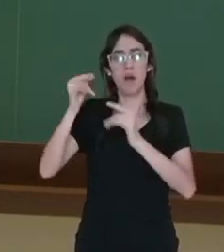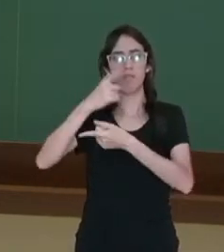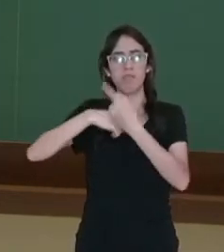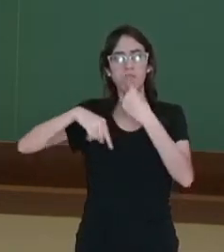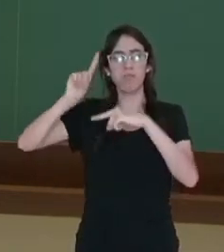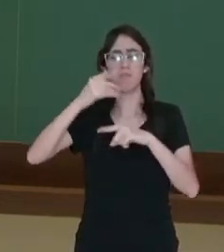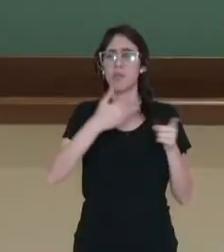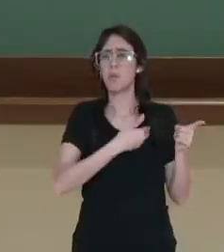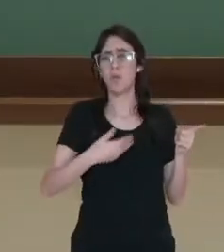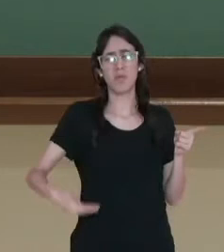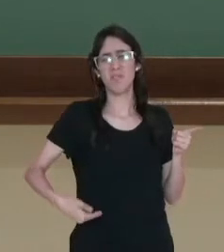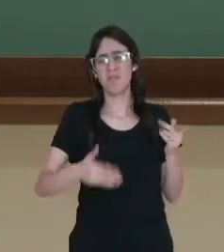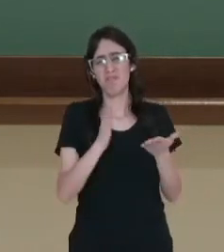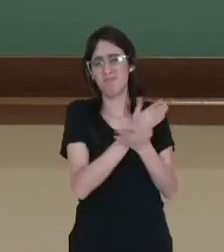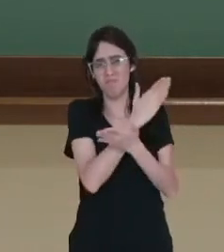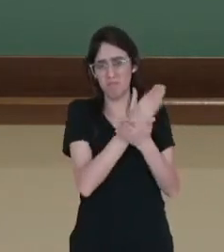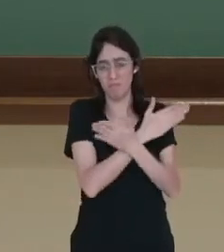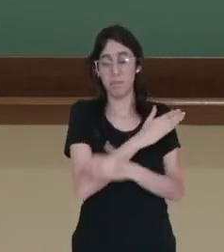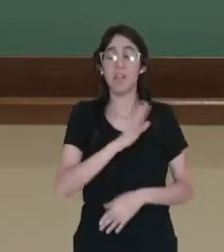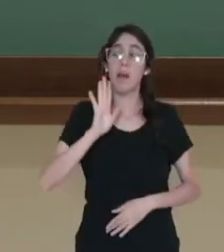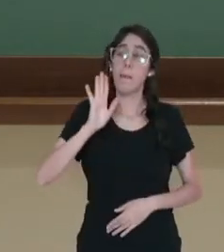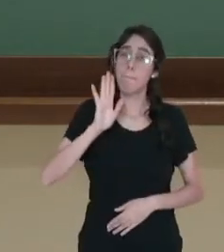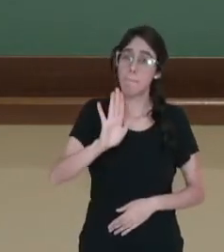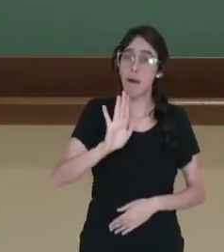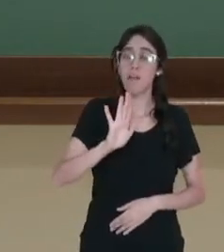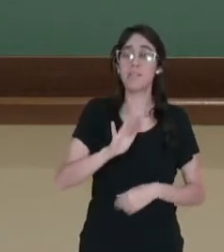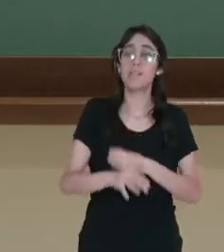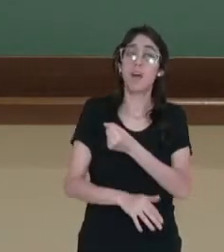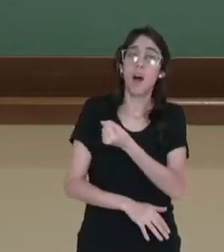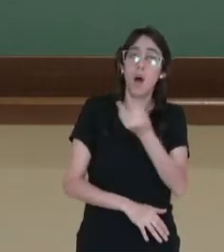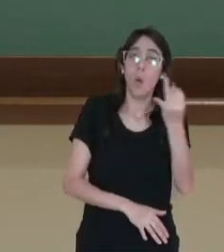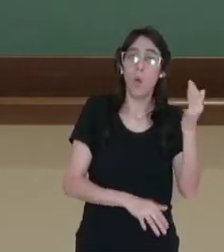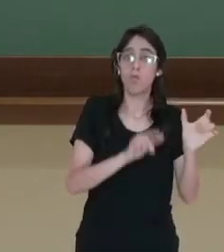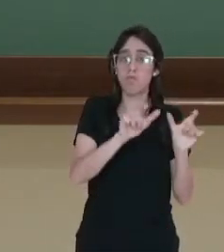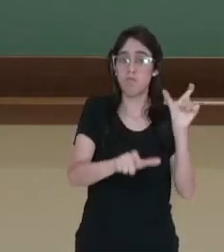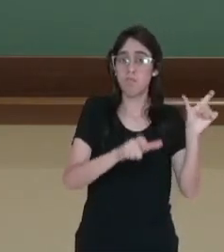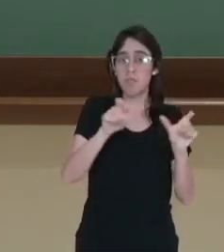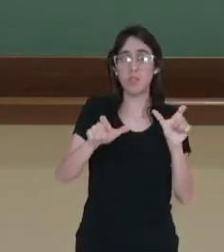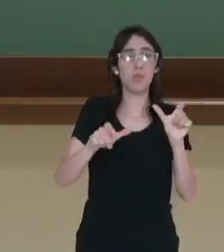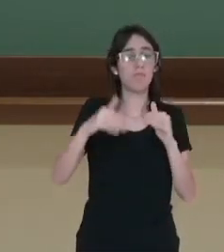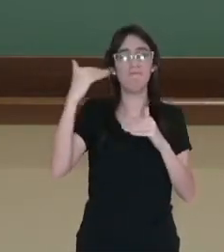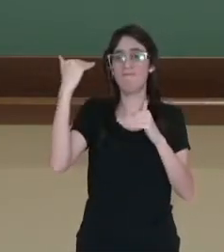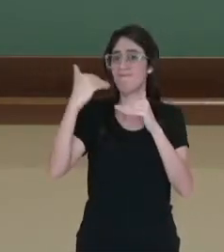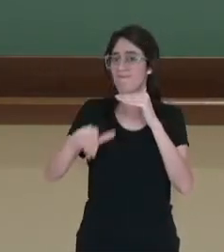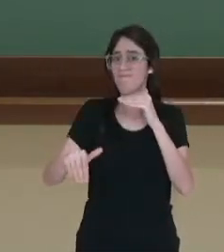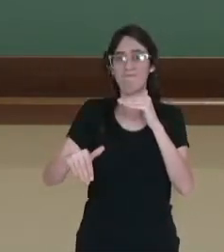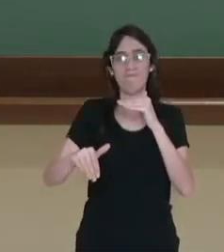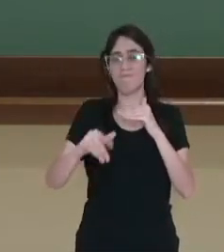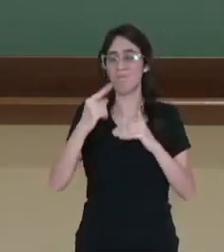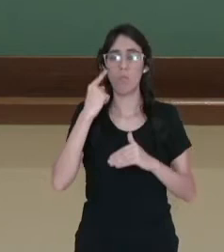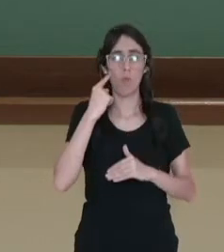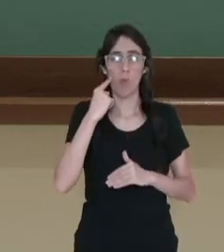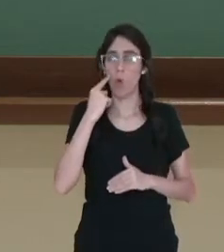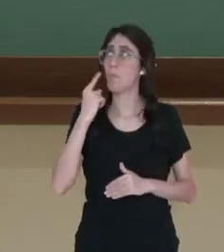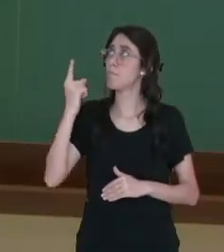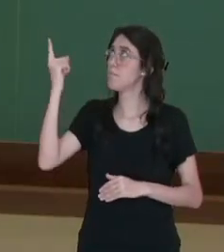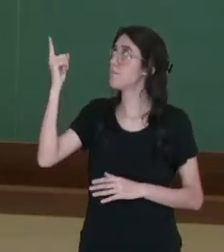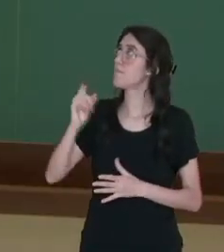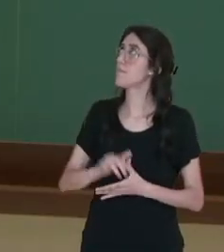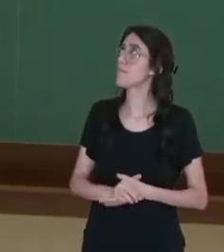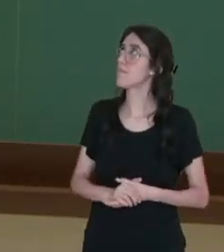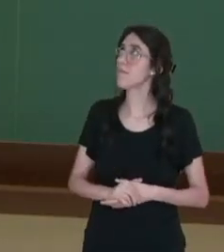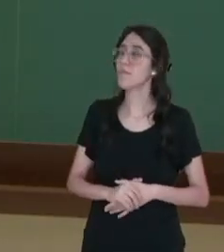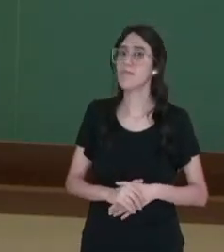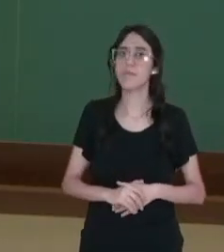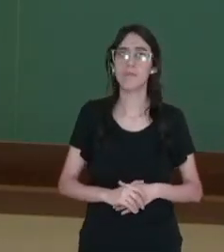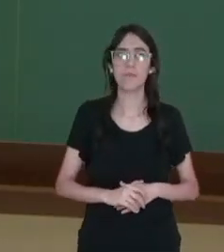empresa. Já grupos contrários à privatização das empresas defendiam outras ideias, como por exemplo, esse